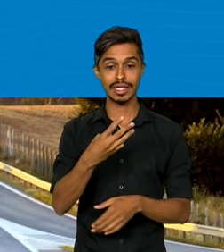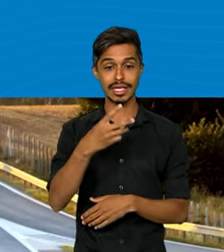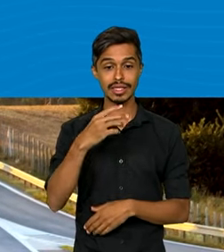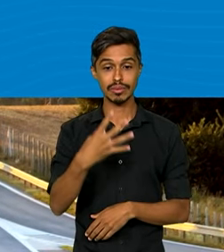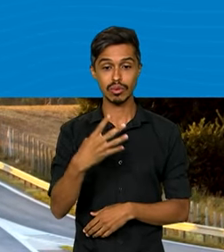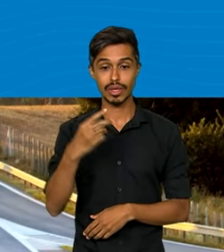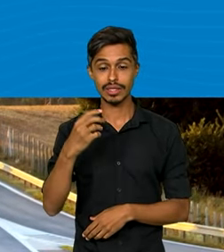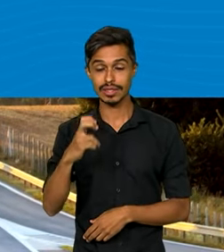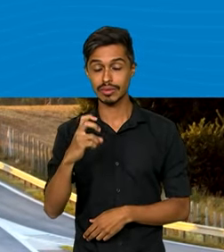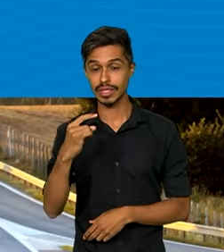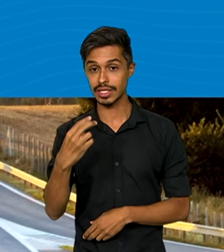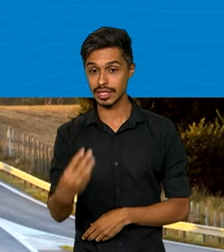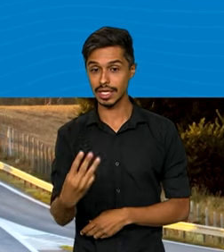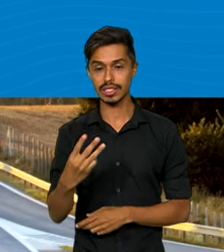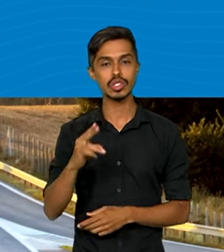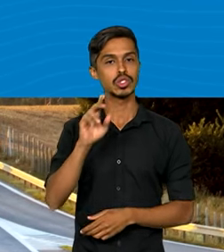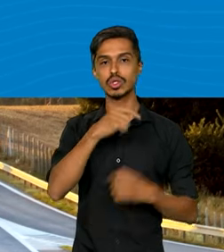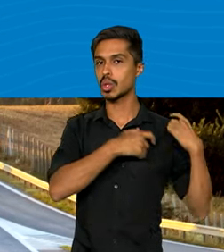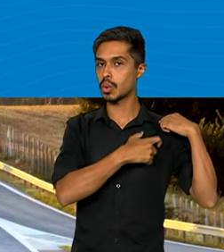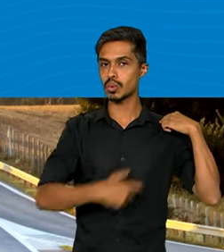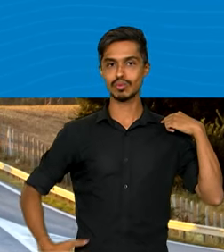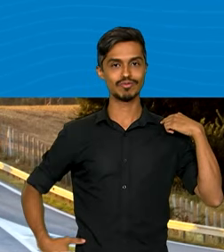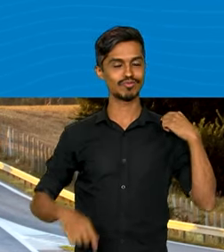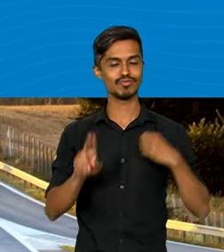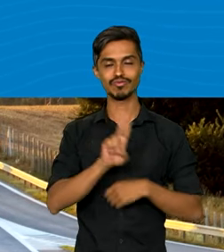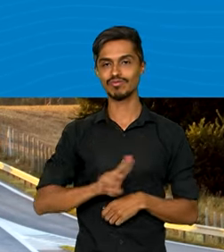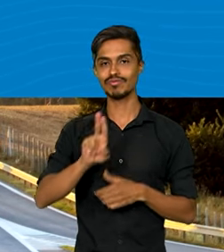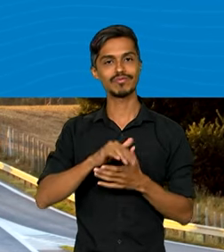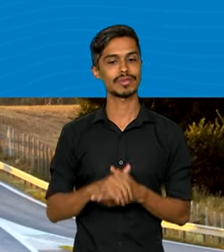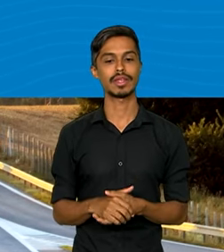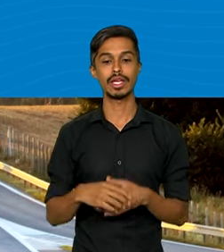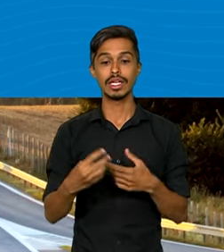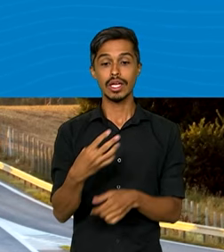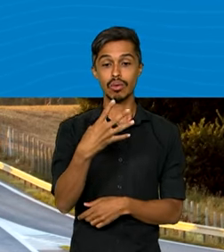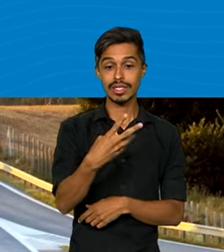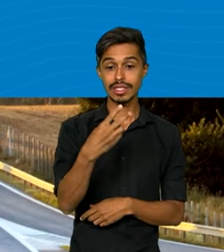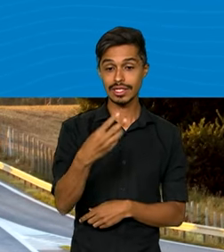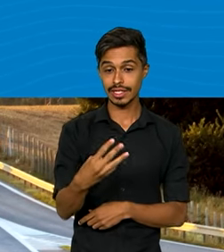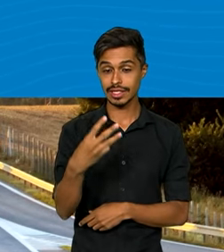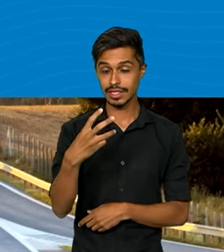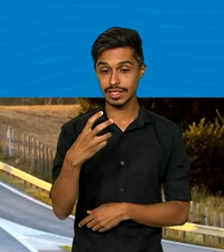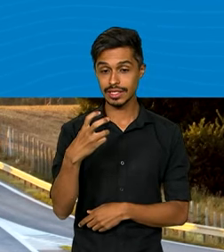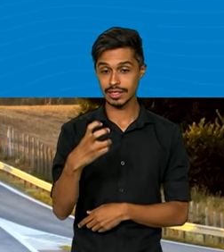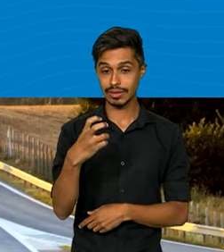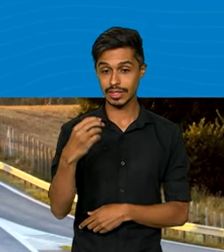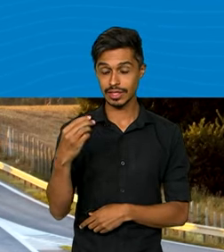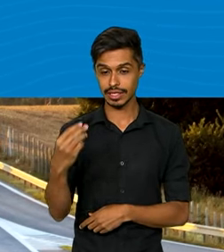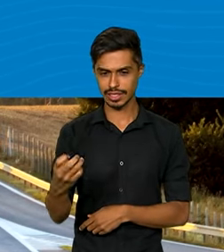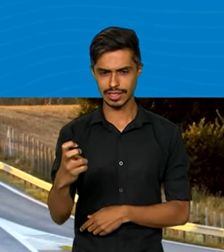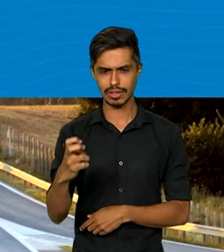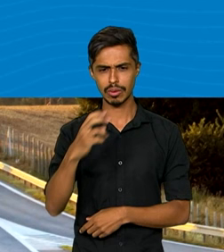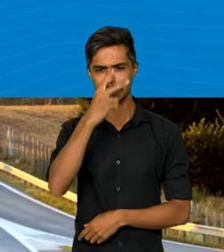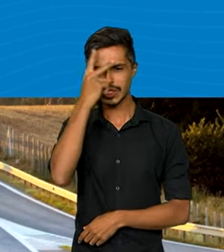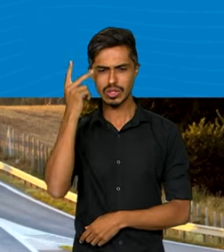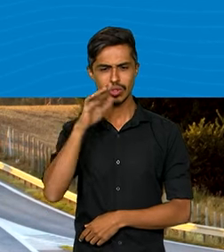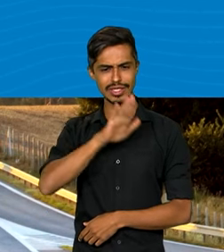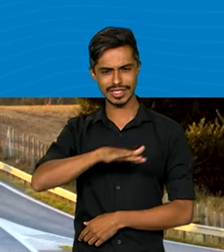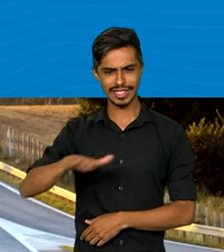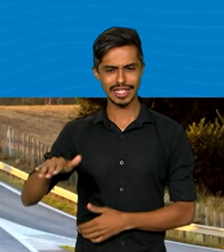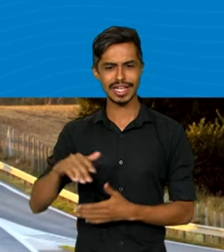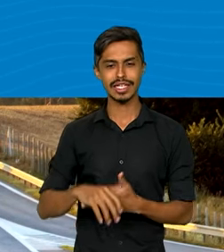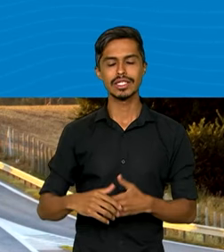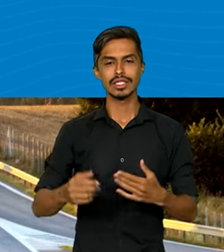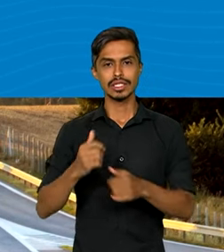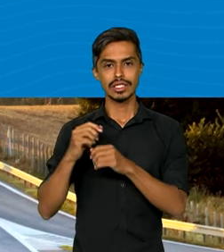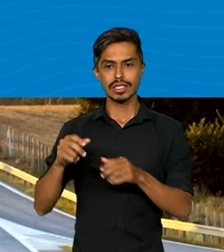não faziam uso devido do cinto de segurança e 435 ocasiões nas quais crianças eram transportadas